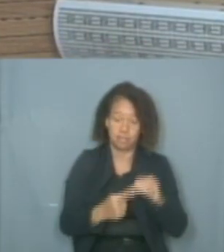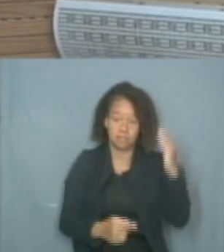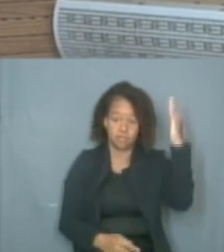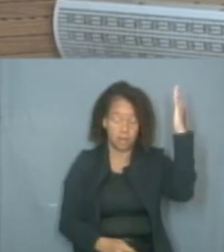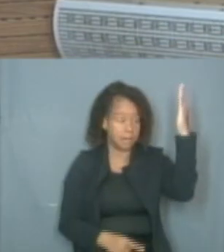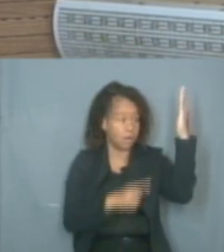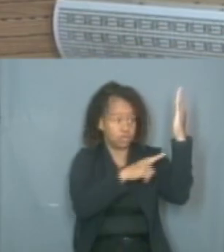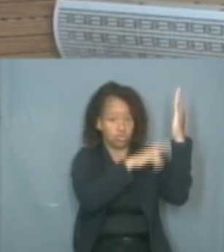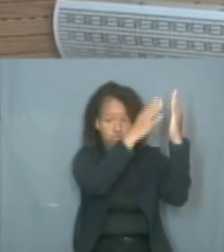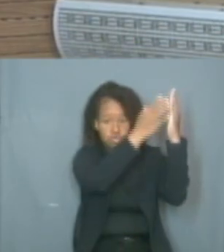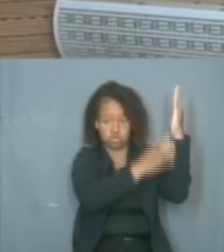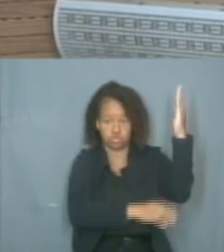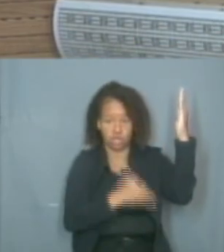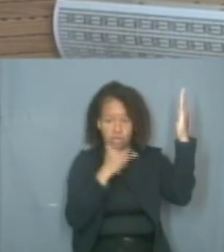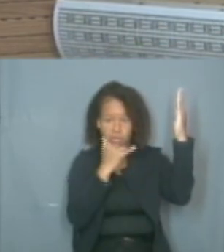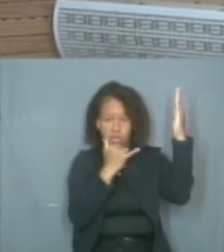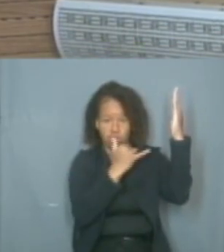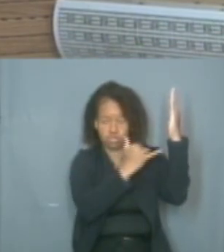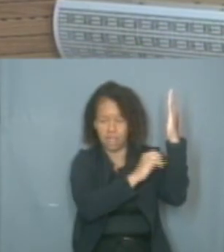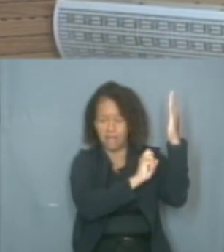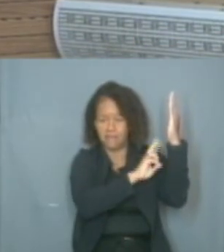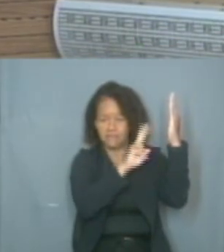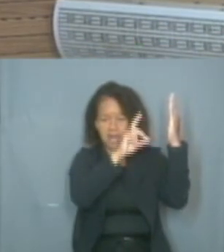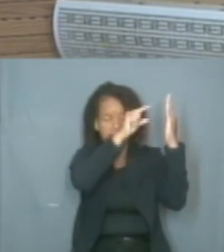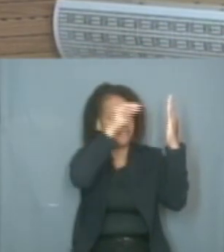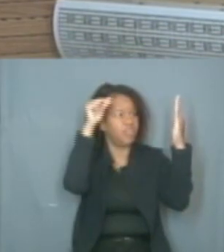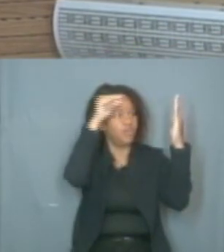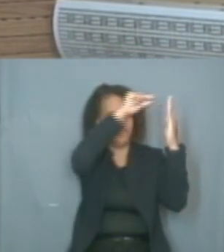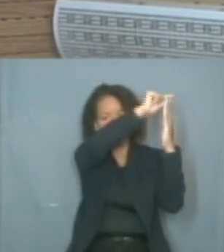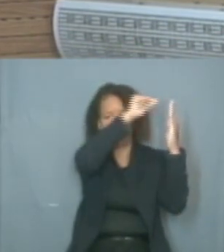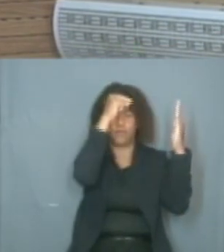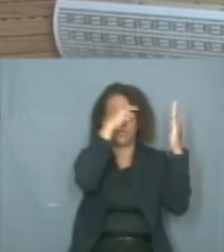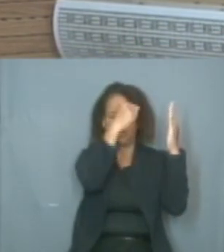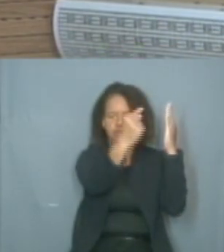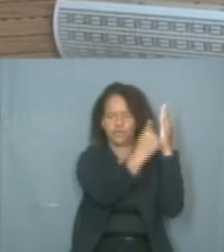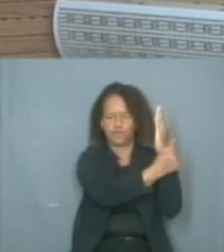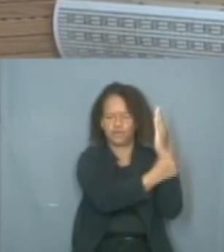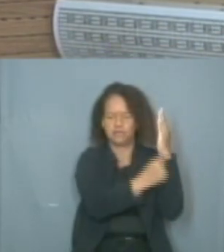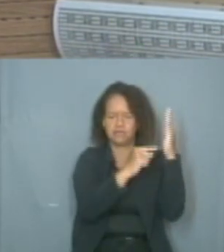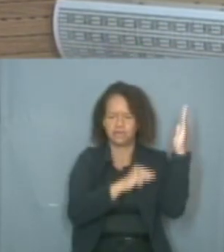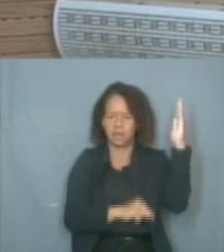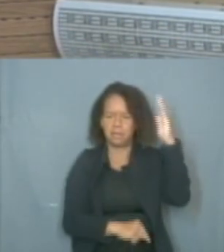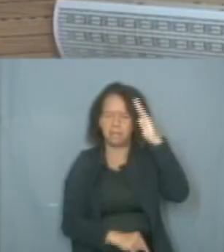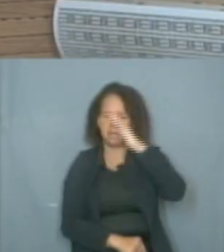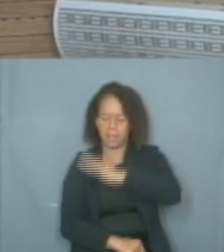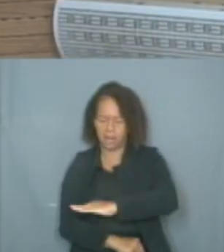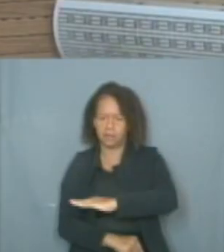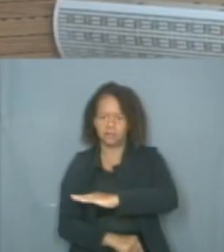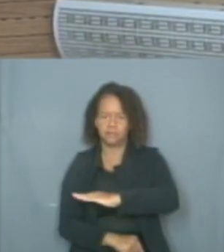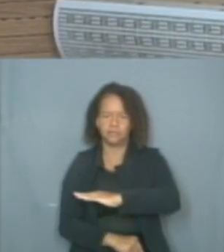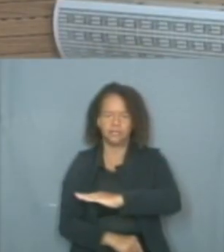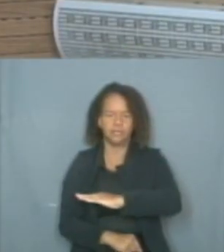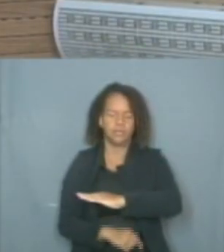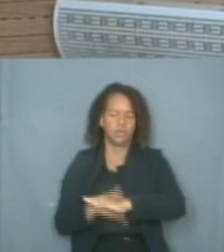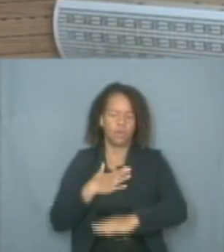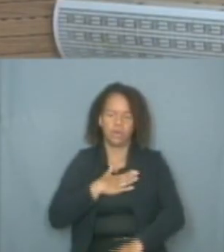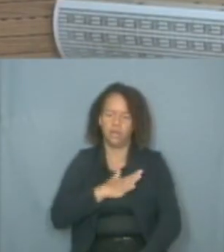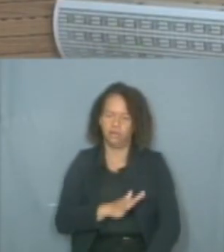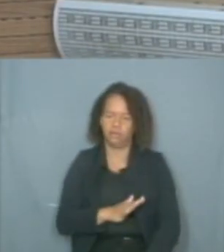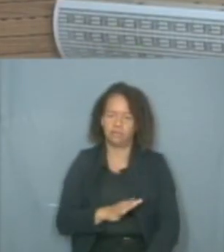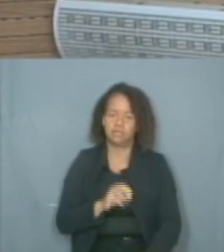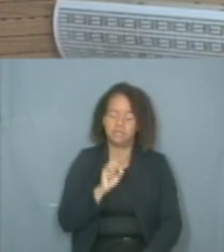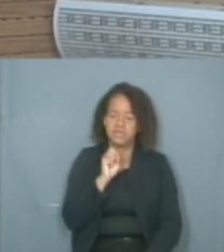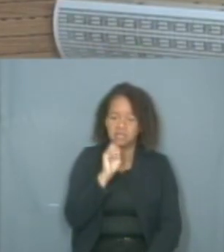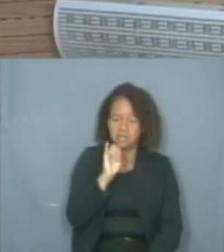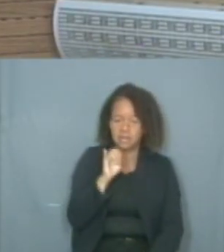poste energizado, com várias fiações, se ele cair aqui, o dano já vai ser desastroso. E